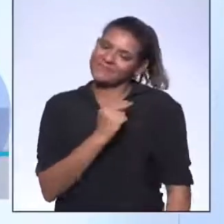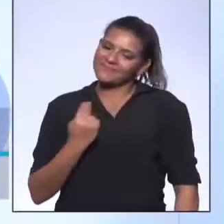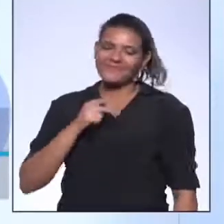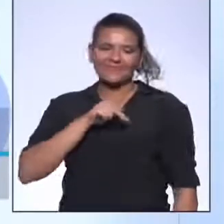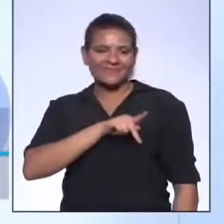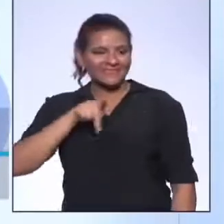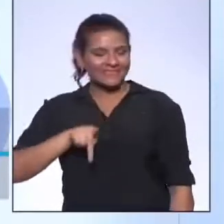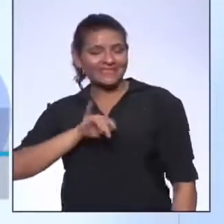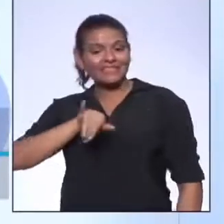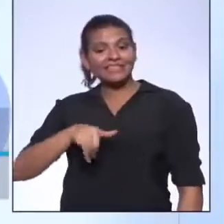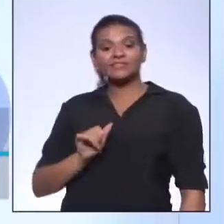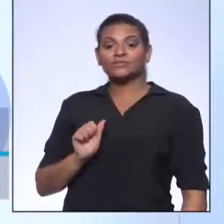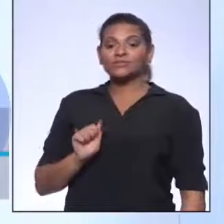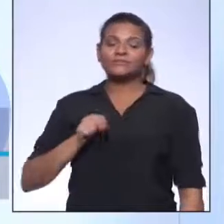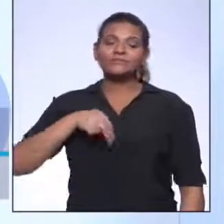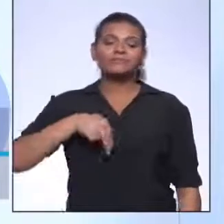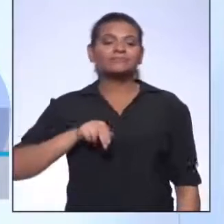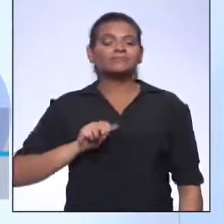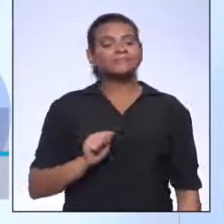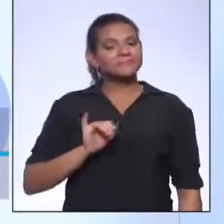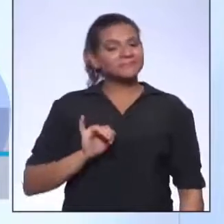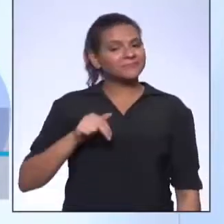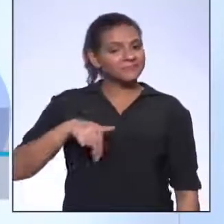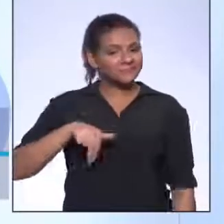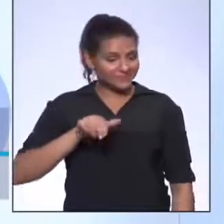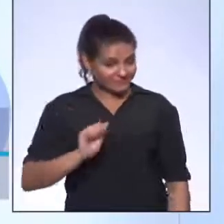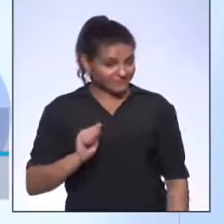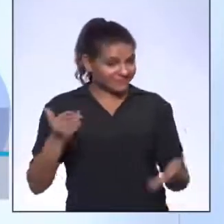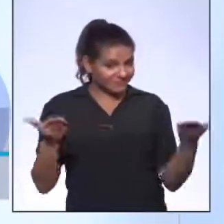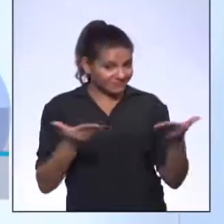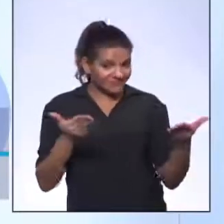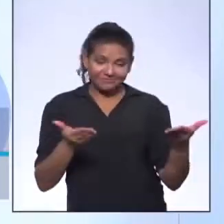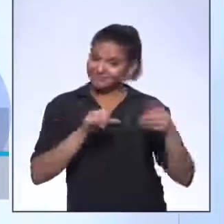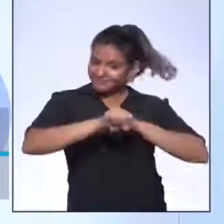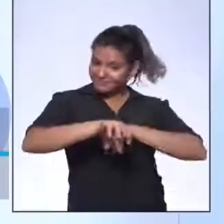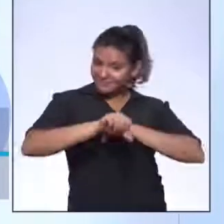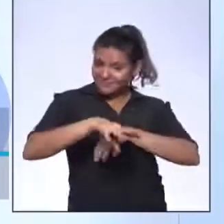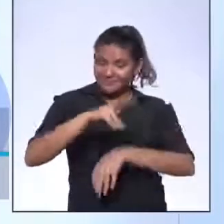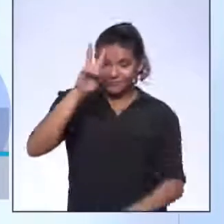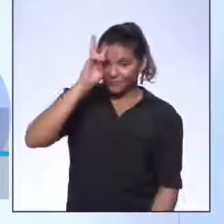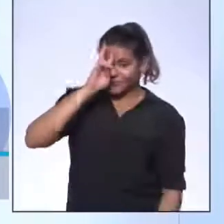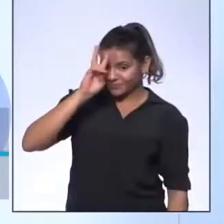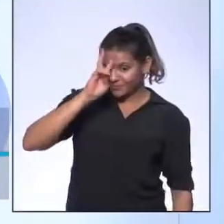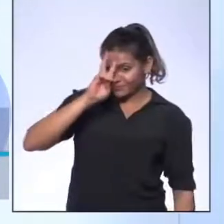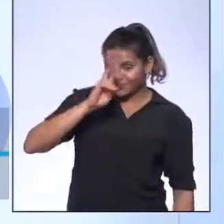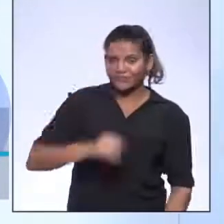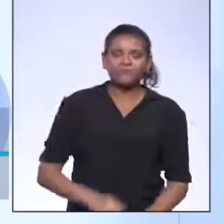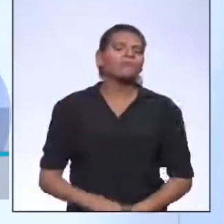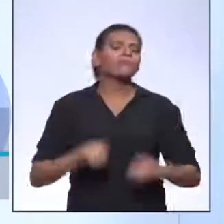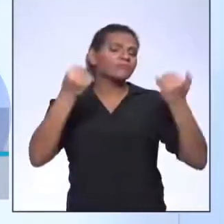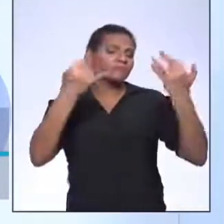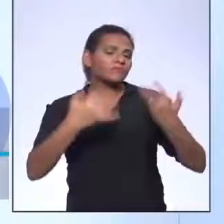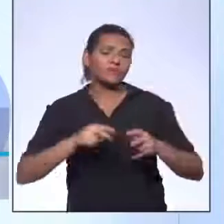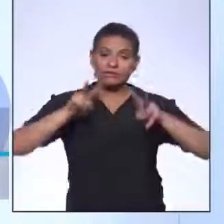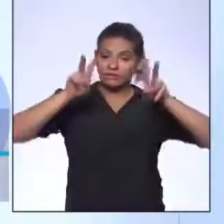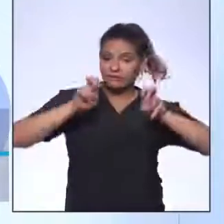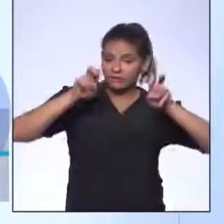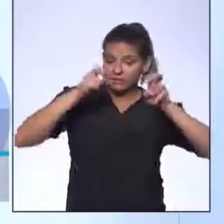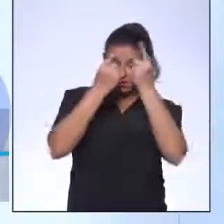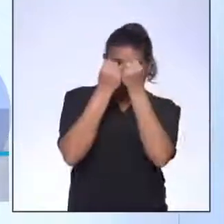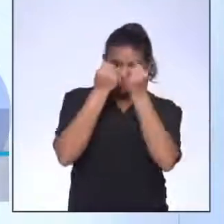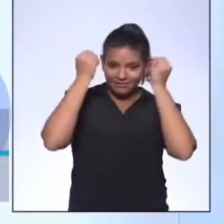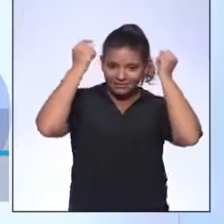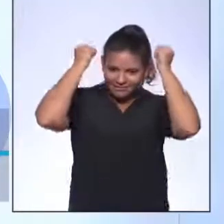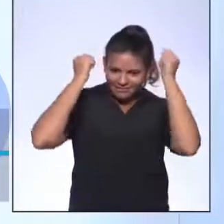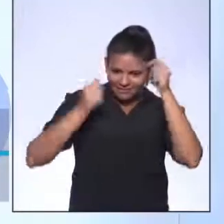Janaína Jardim. Estamos aqui nessa manhã para mais uma aula de História. Hoje vamos falar sobre a Grécia, um tema que os alunos gostam